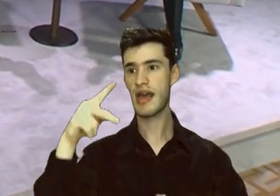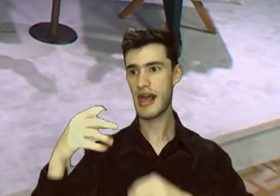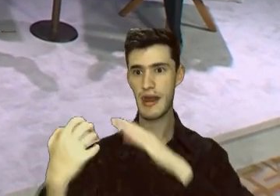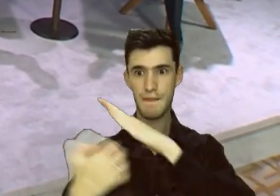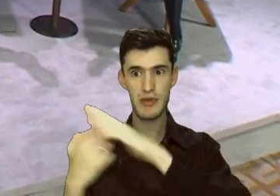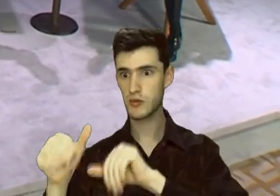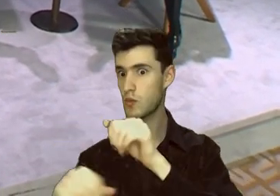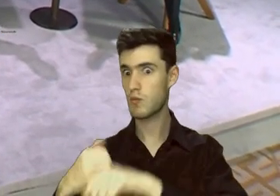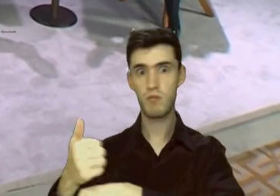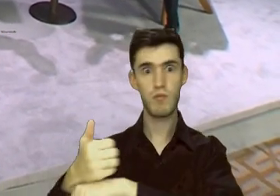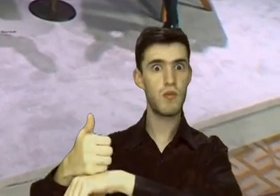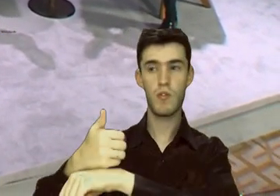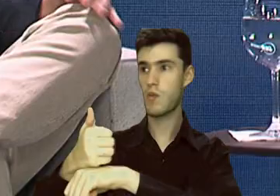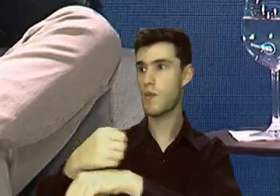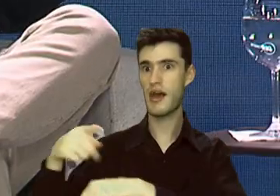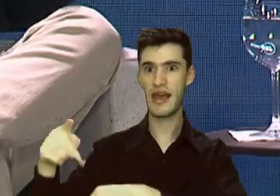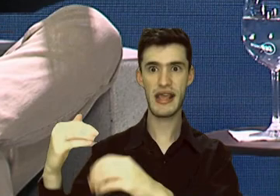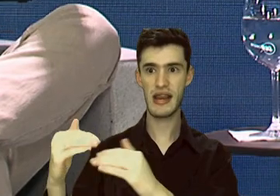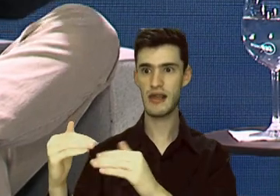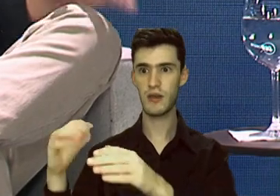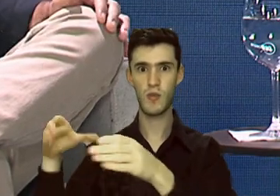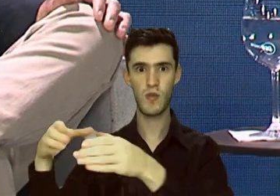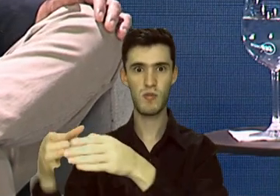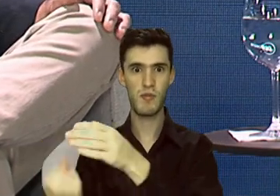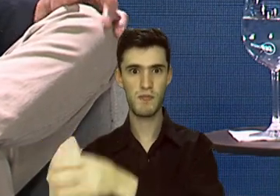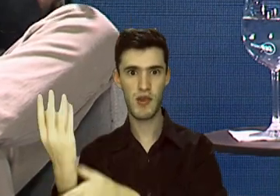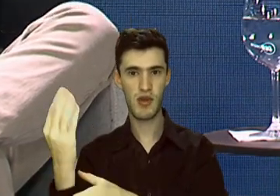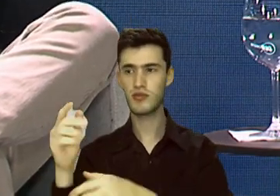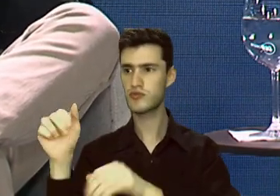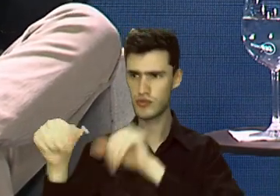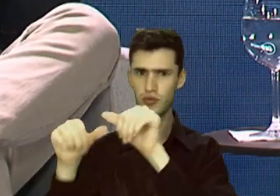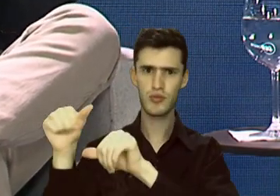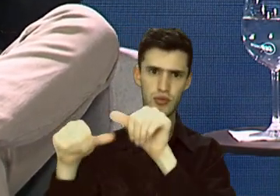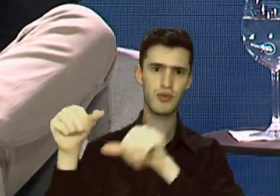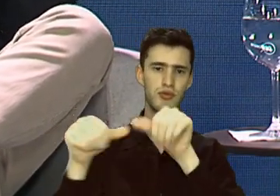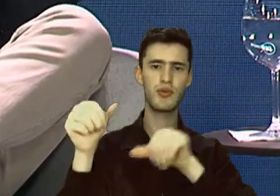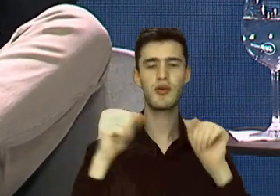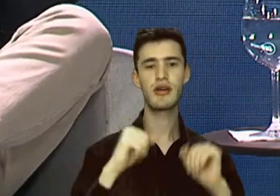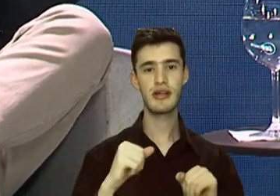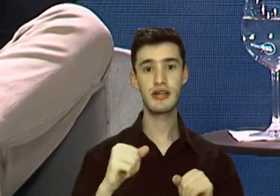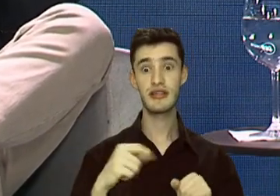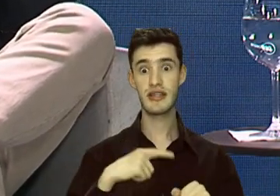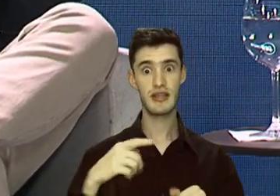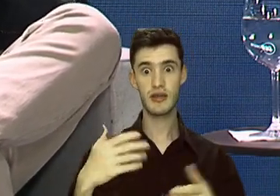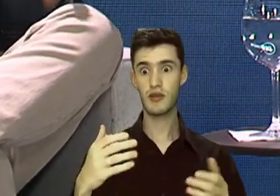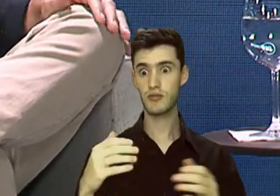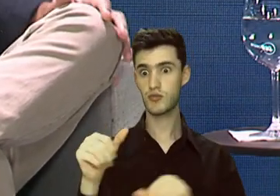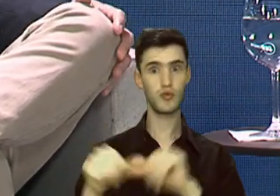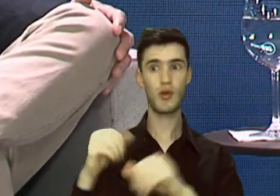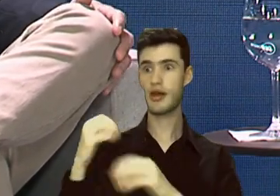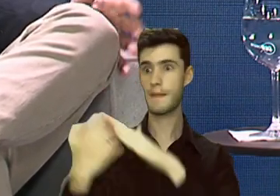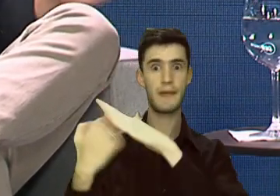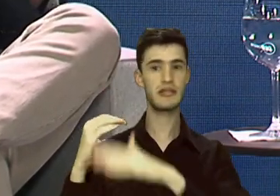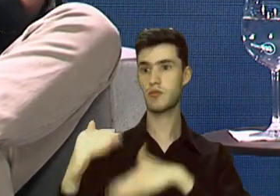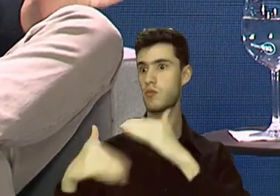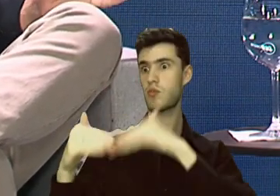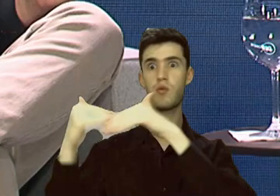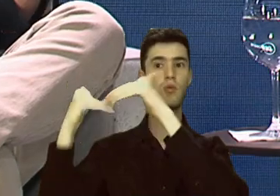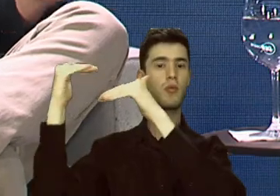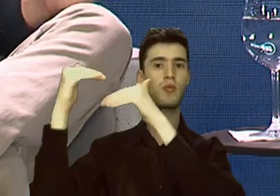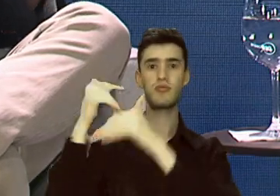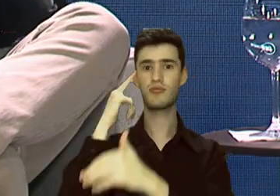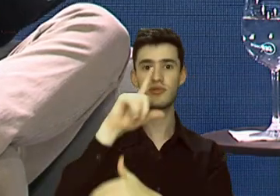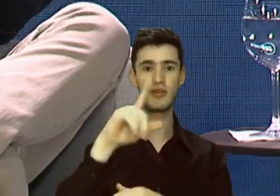fundadores que tava ali na organização e tal e aí a gente tem realmente um crescimento muito grande a gente conhece aqui o bootleb né em 2018